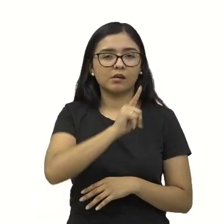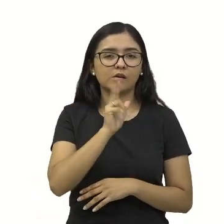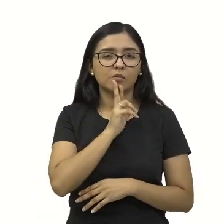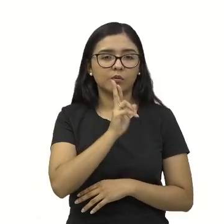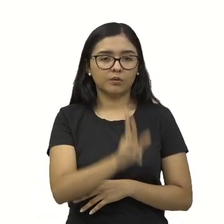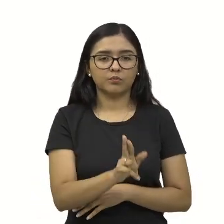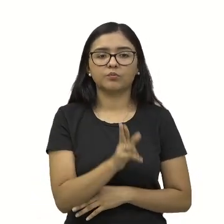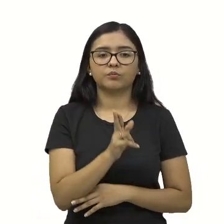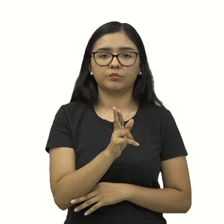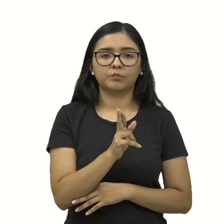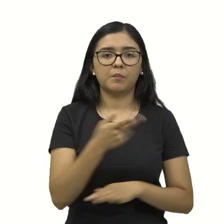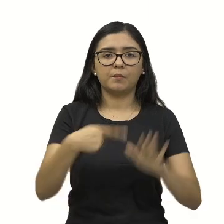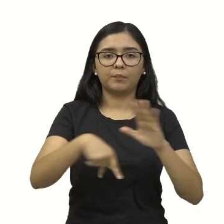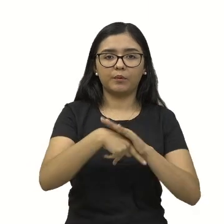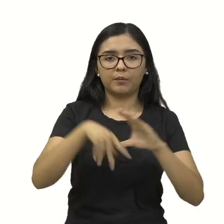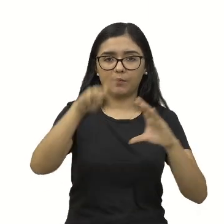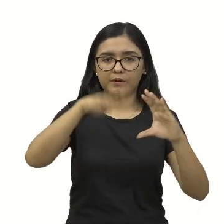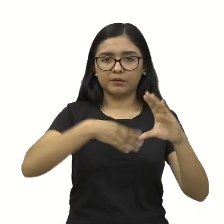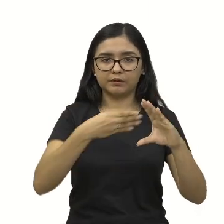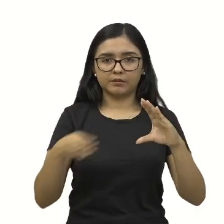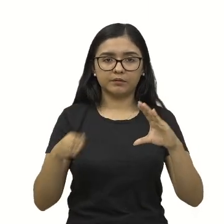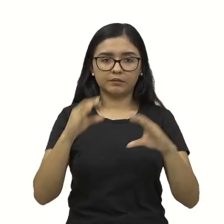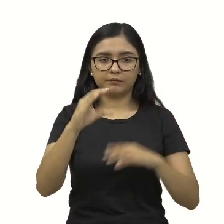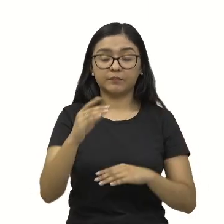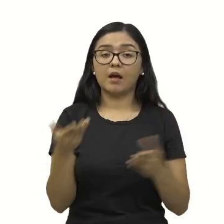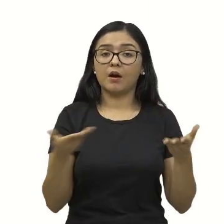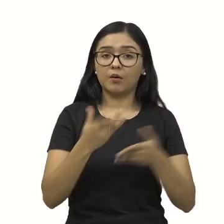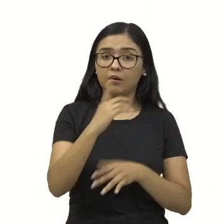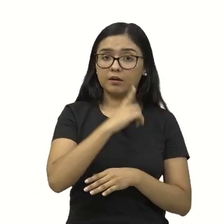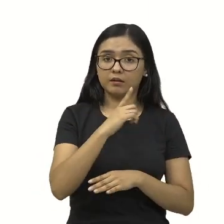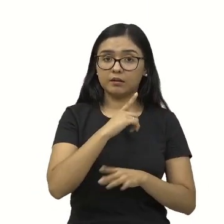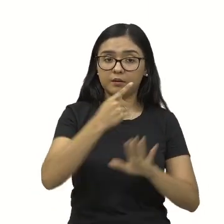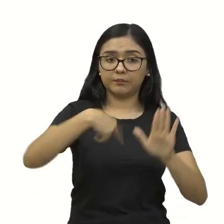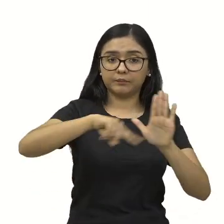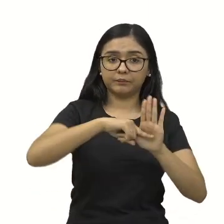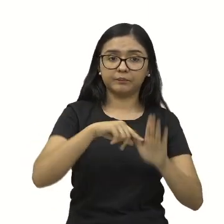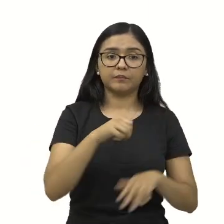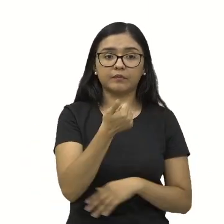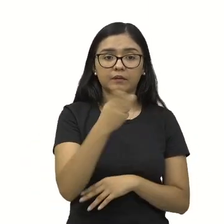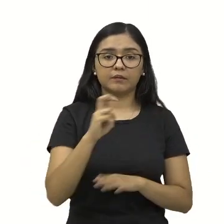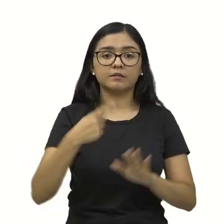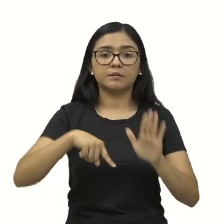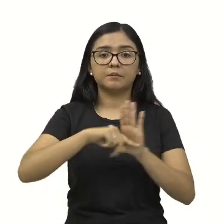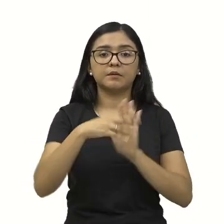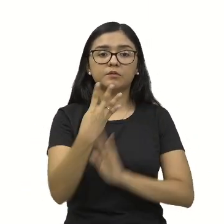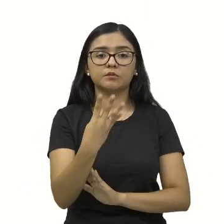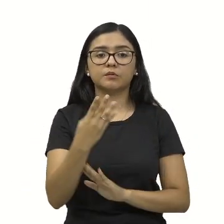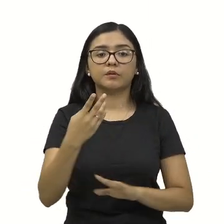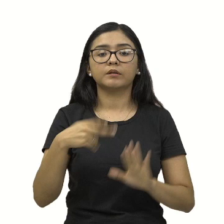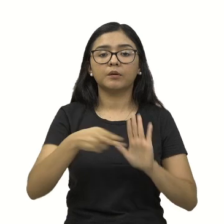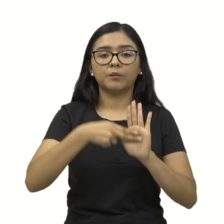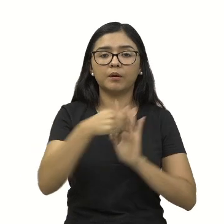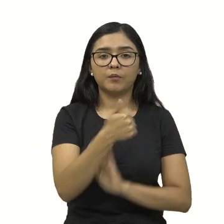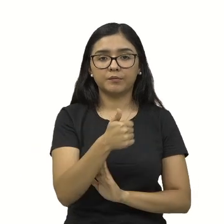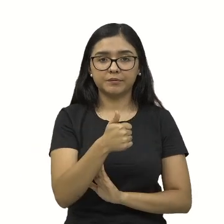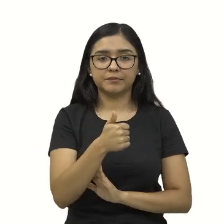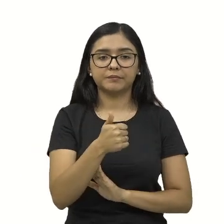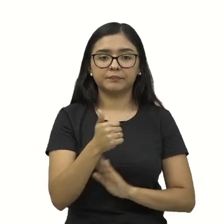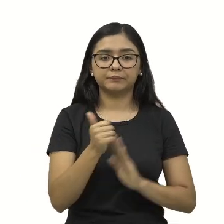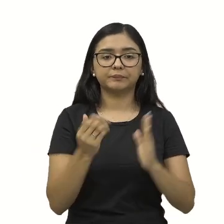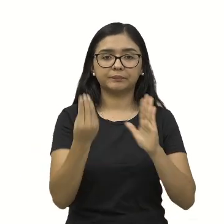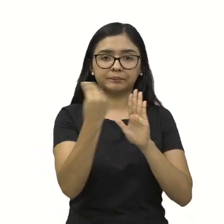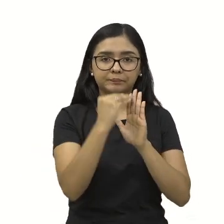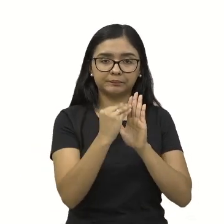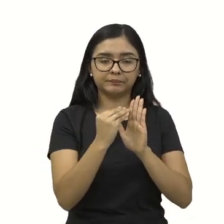tá? Vamos lá. Agora eu tenho uma subtração, tá? 15 menos 4, que vai dar 11.